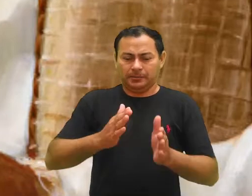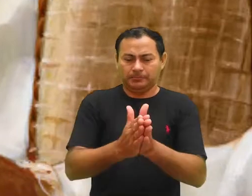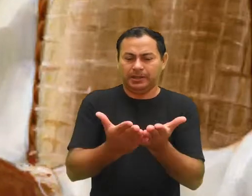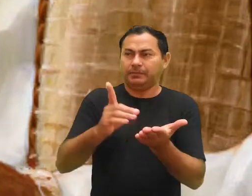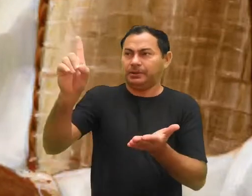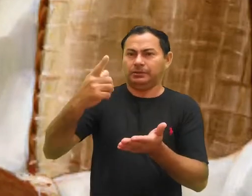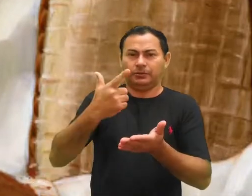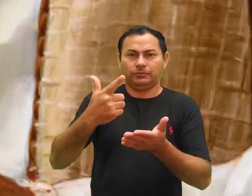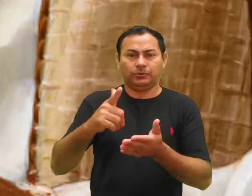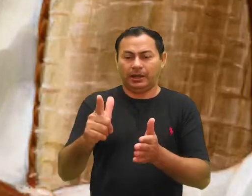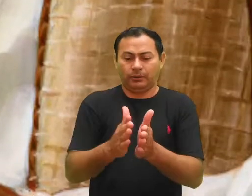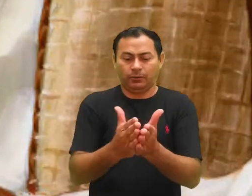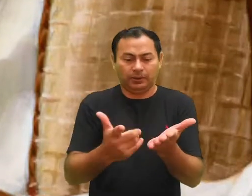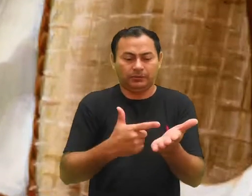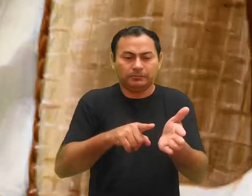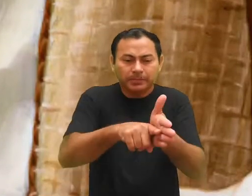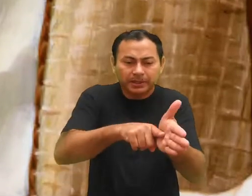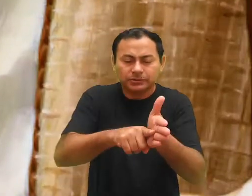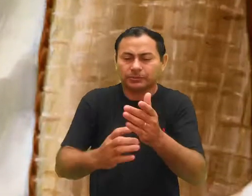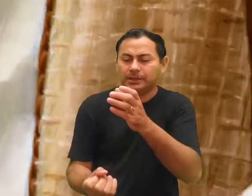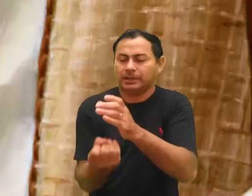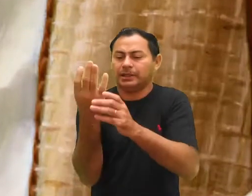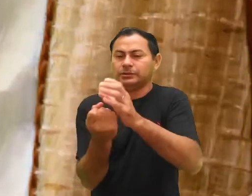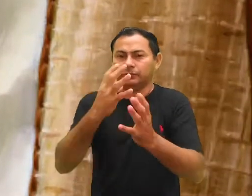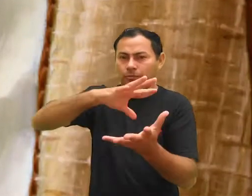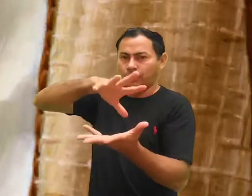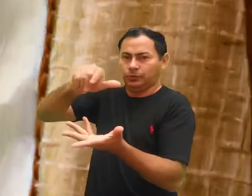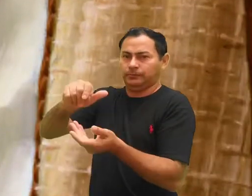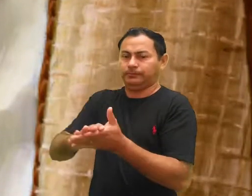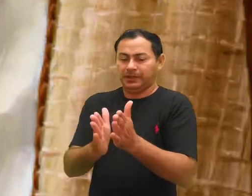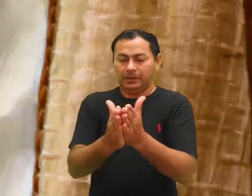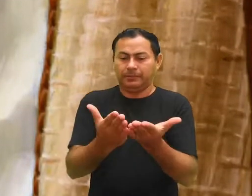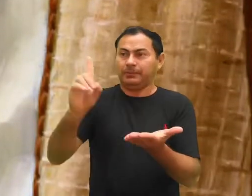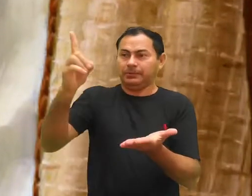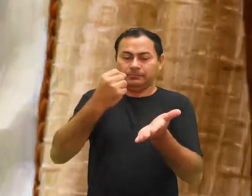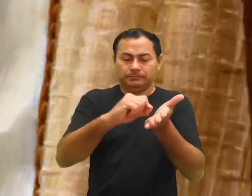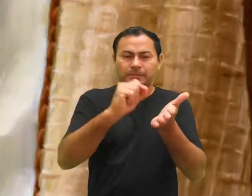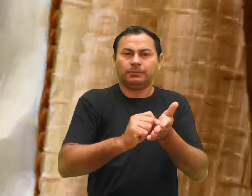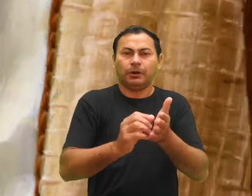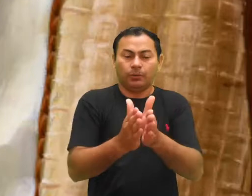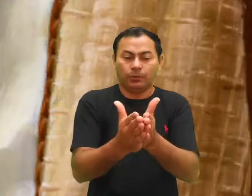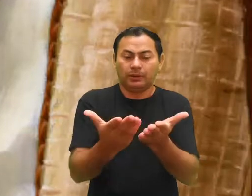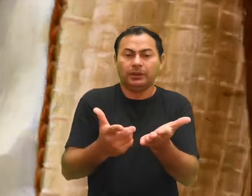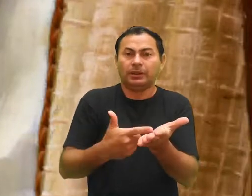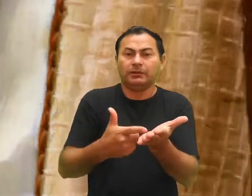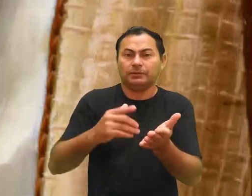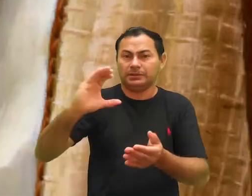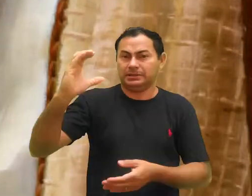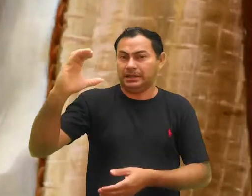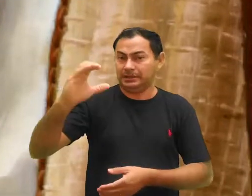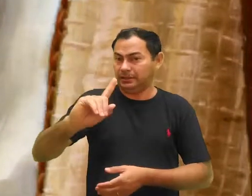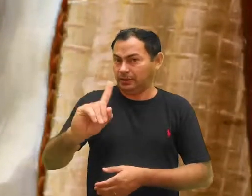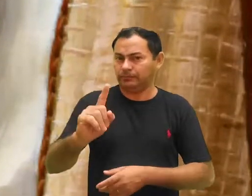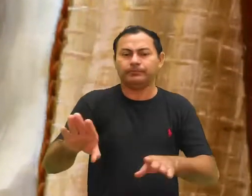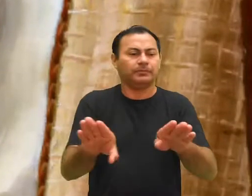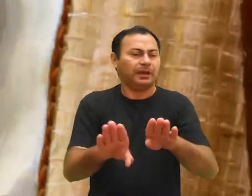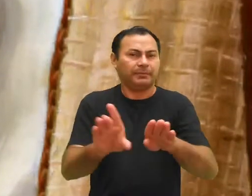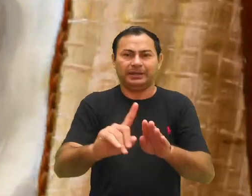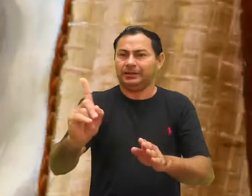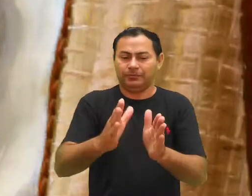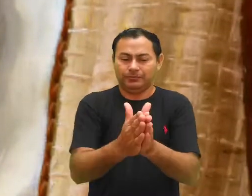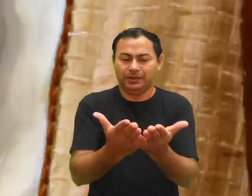de mim. A Bíblia não é um livro de pesquisa sobre a criação. Ela não foi escrita para servir como um livro de